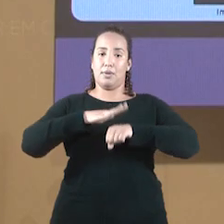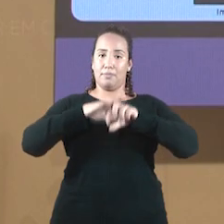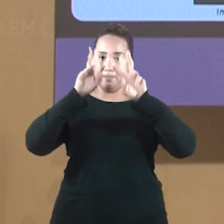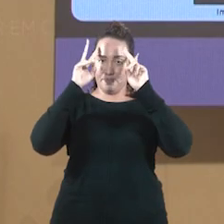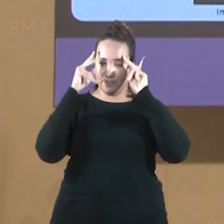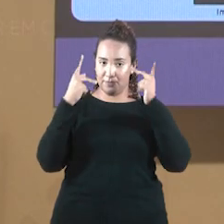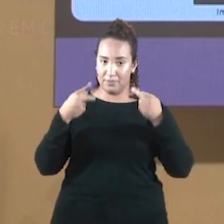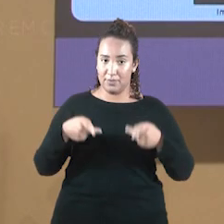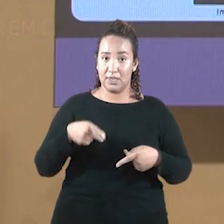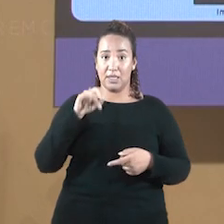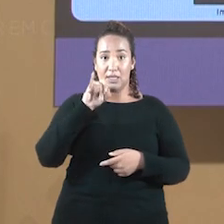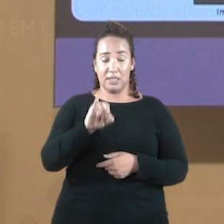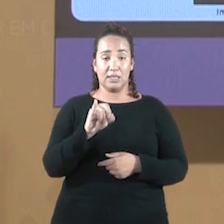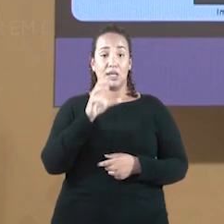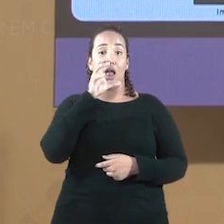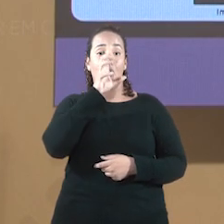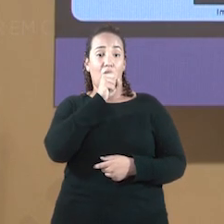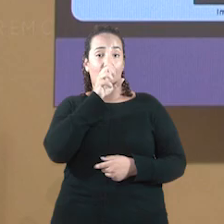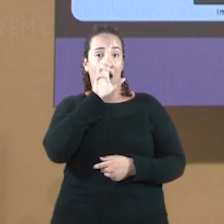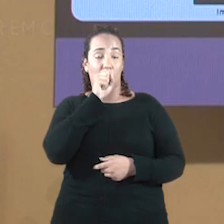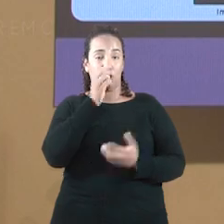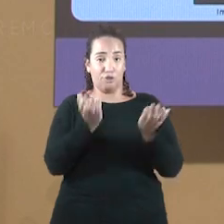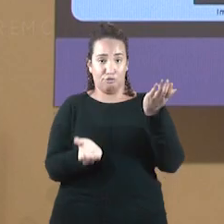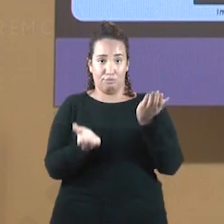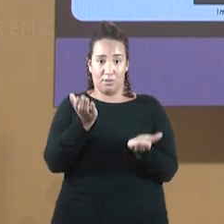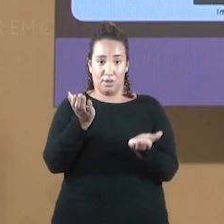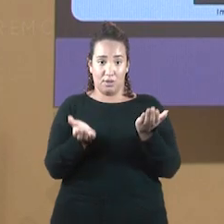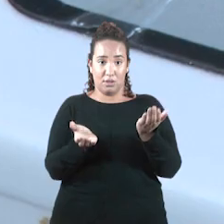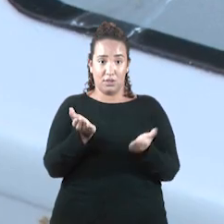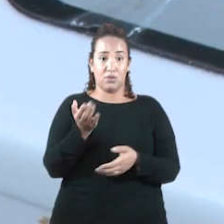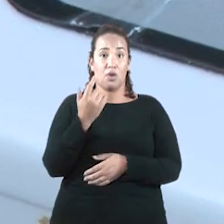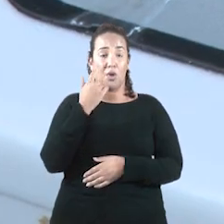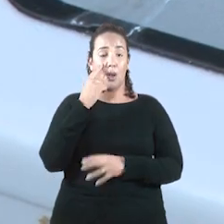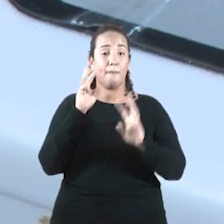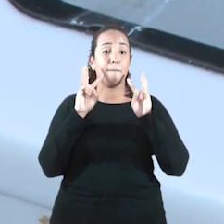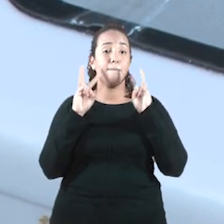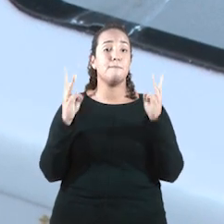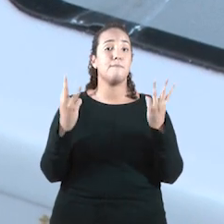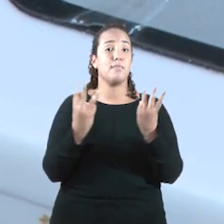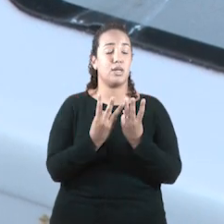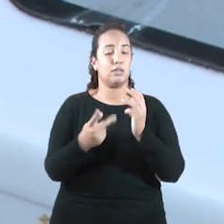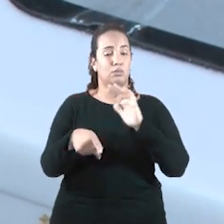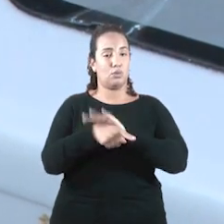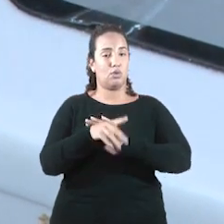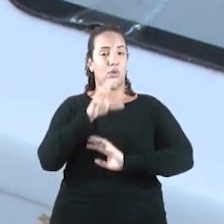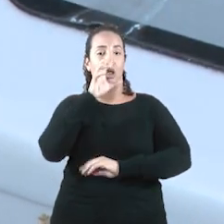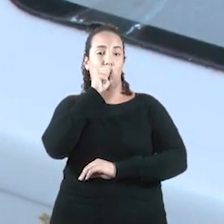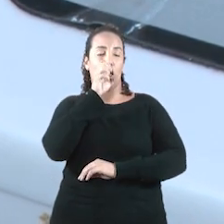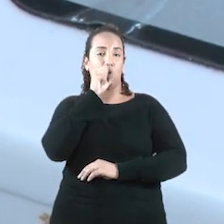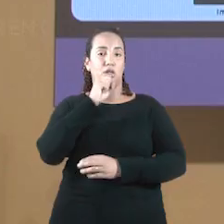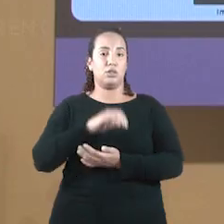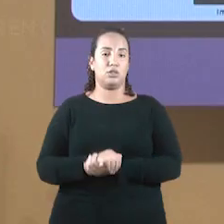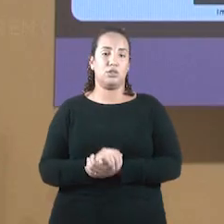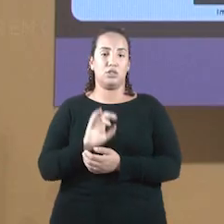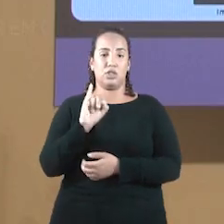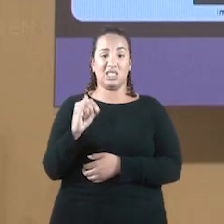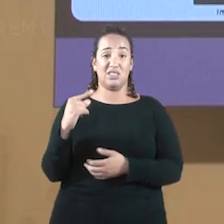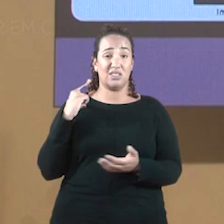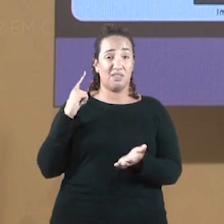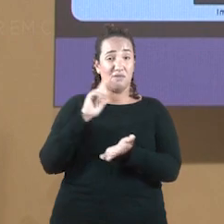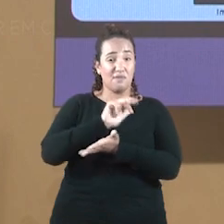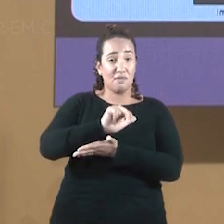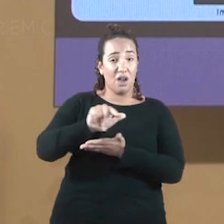eu colocar uma laranja nessa balança, vai dar uma massa de laranja. E se eu encher a balança